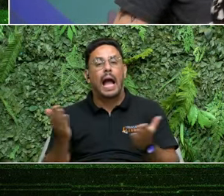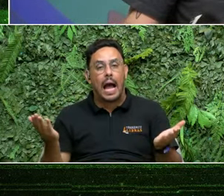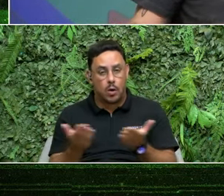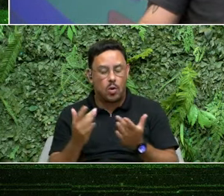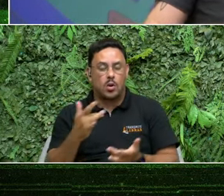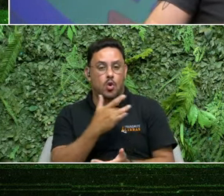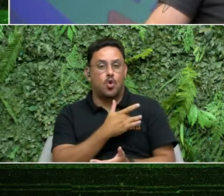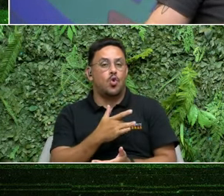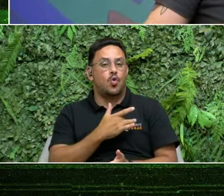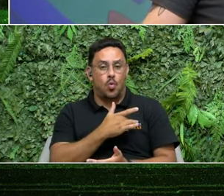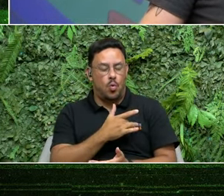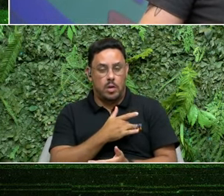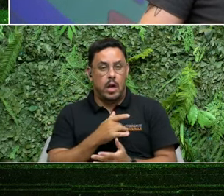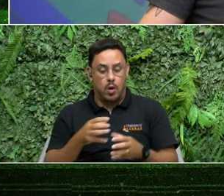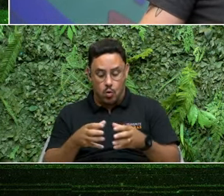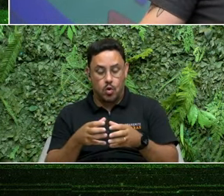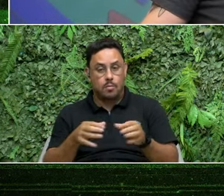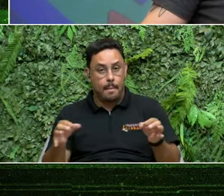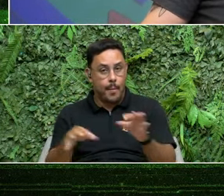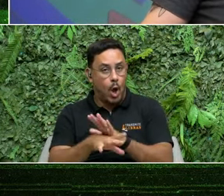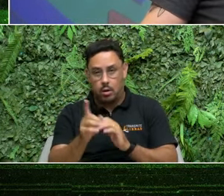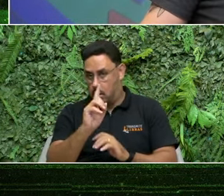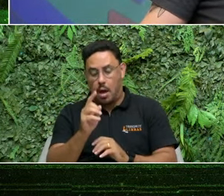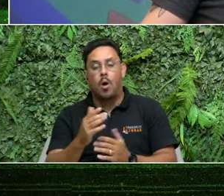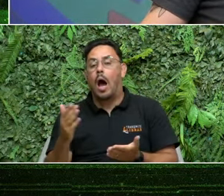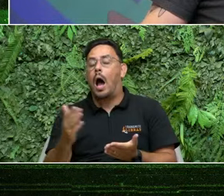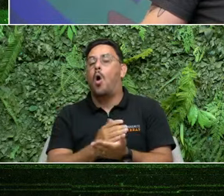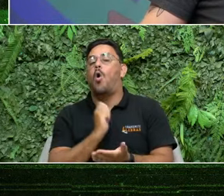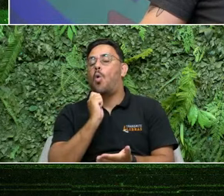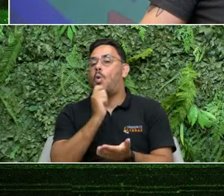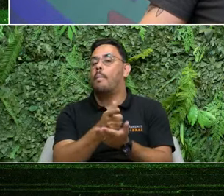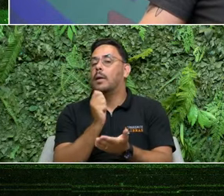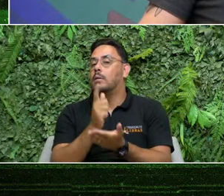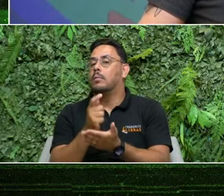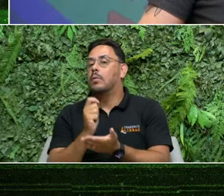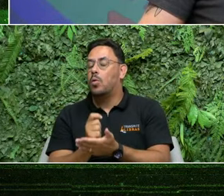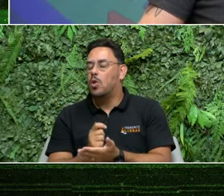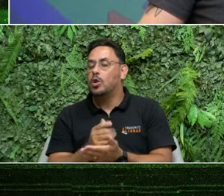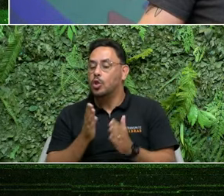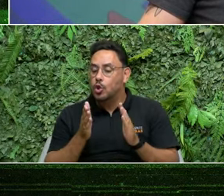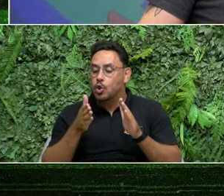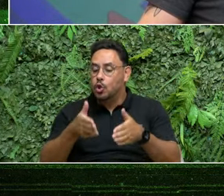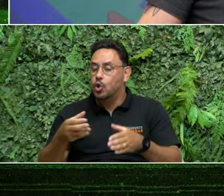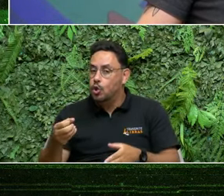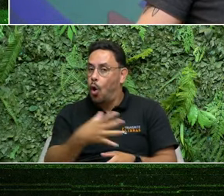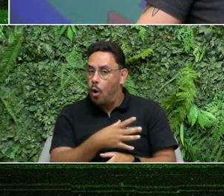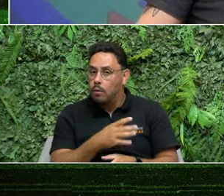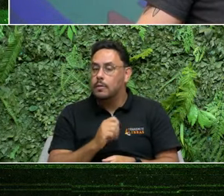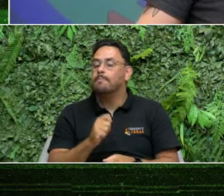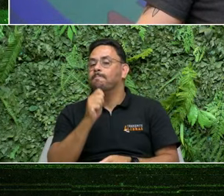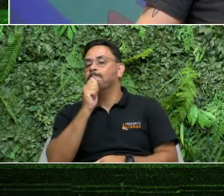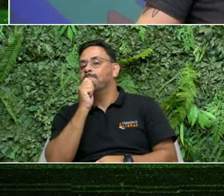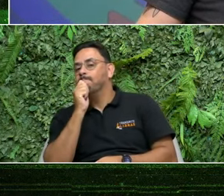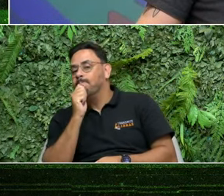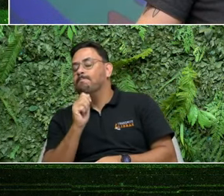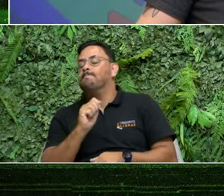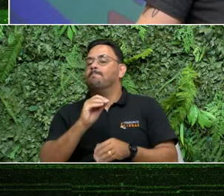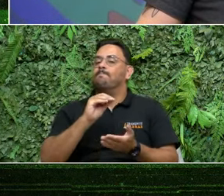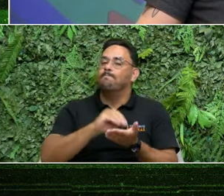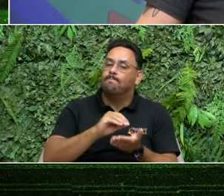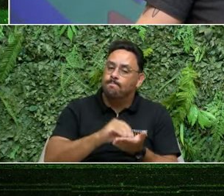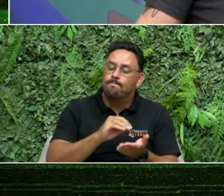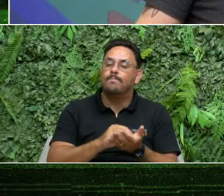Cruzeiro ainda não é um time pronto algumas contratações que o Cruzeiro fez viu Bob ainda não estão certos como os